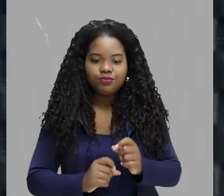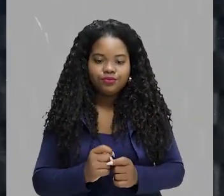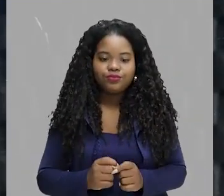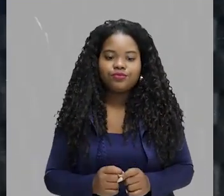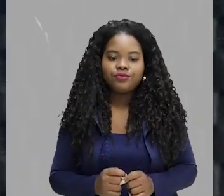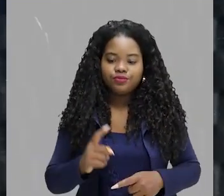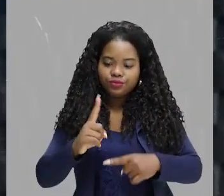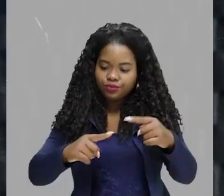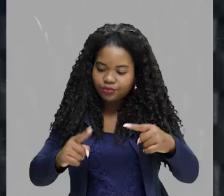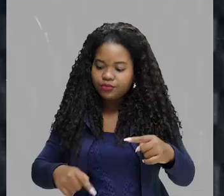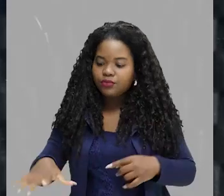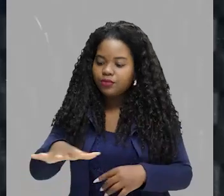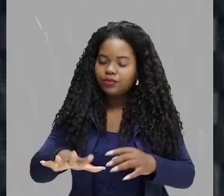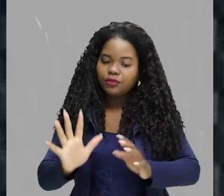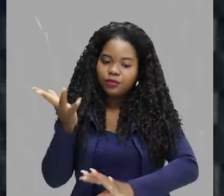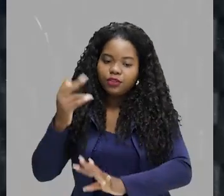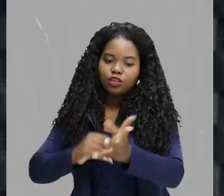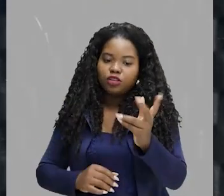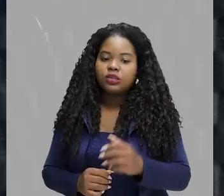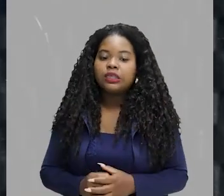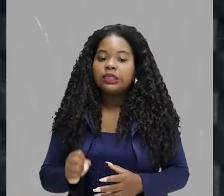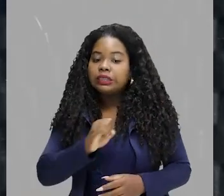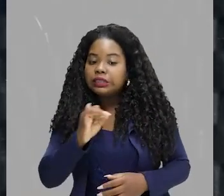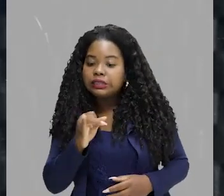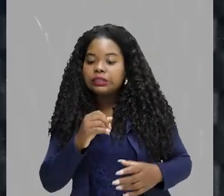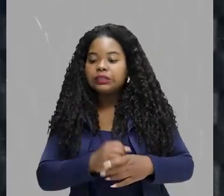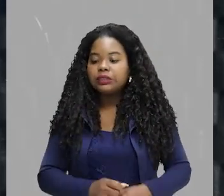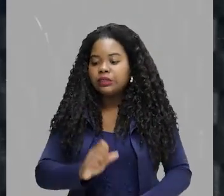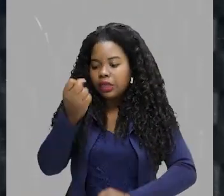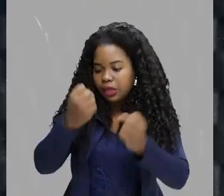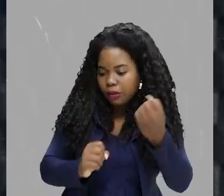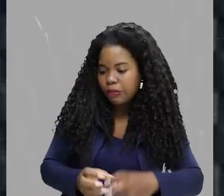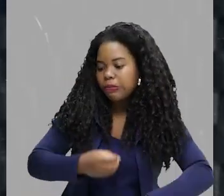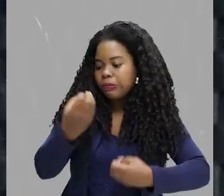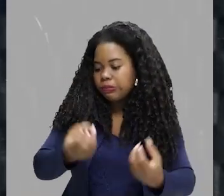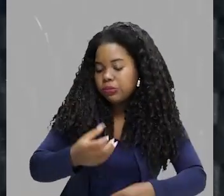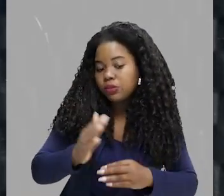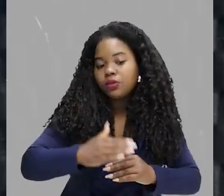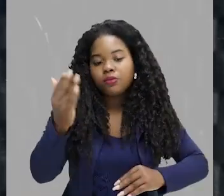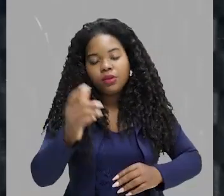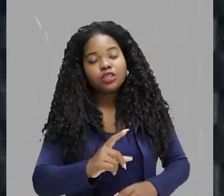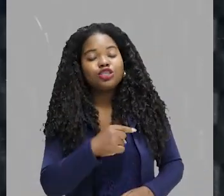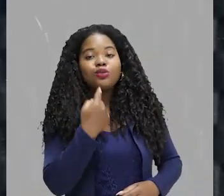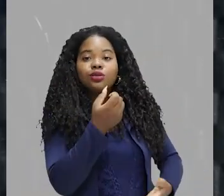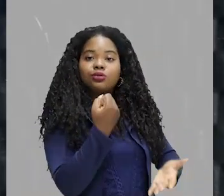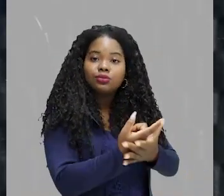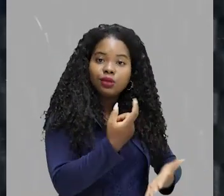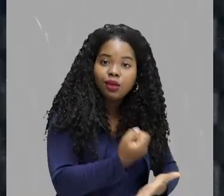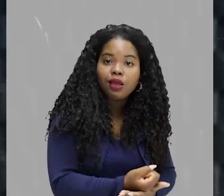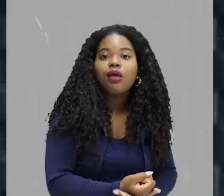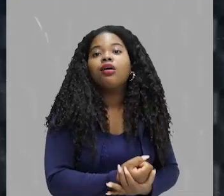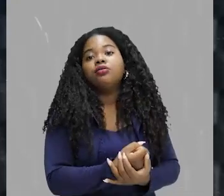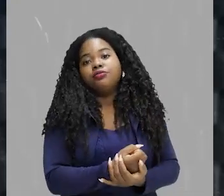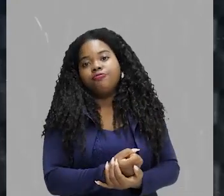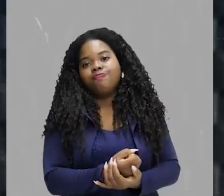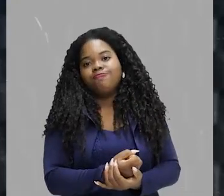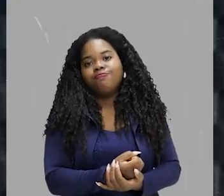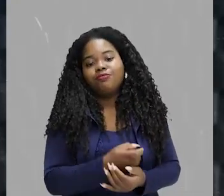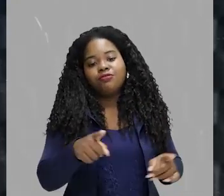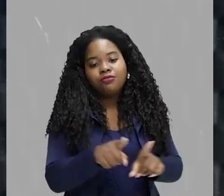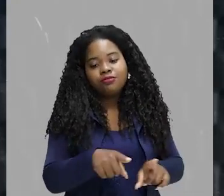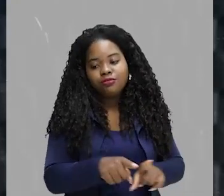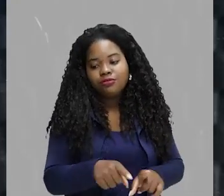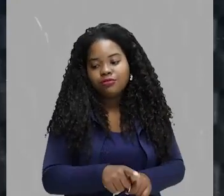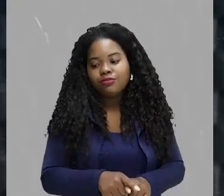E se potencializa a produção, se produz mais e se consome mais, a gente extrai mais do meio ambiente. E outra coisa,